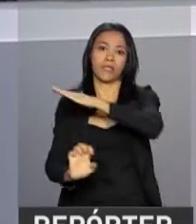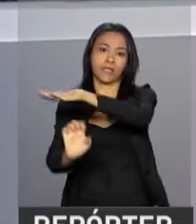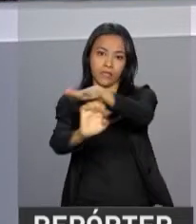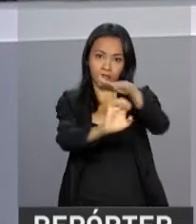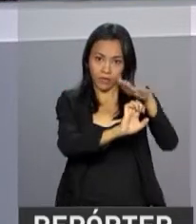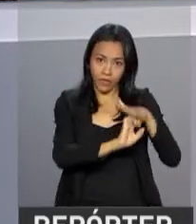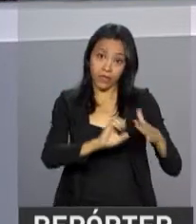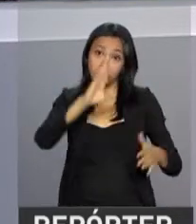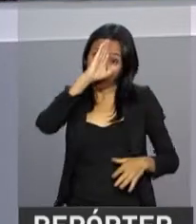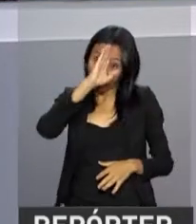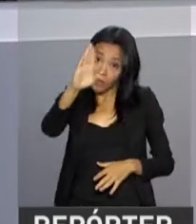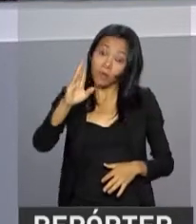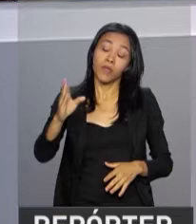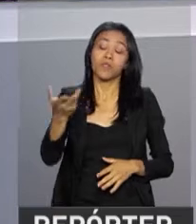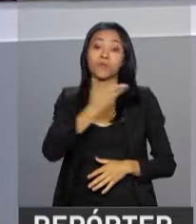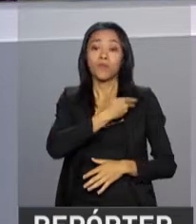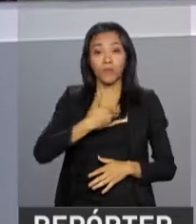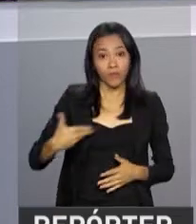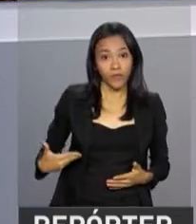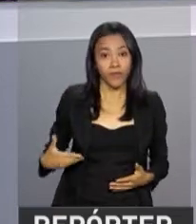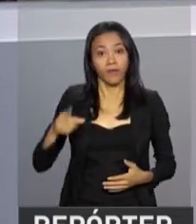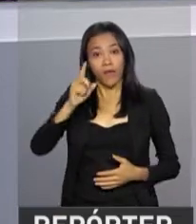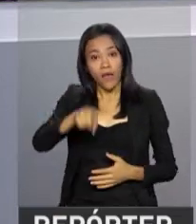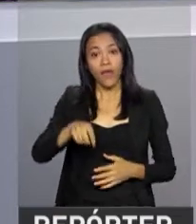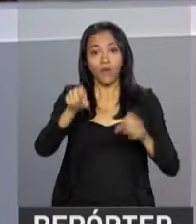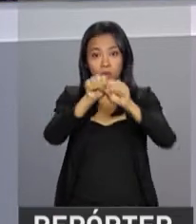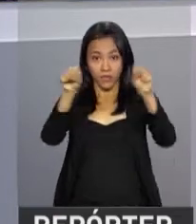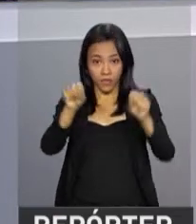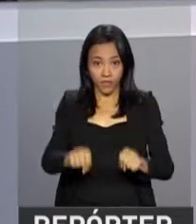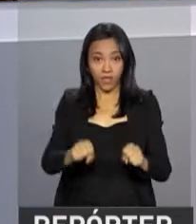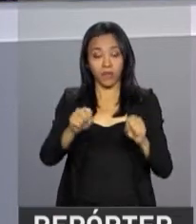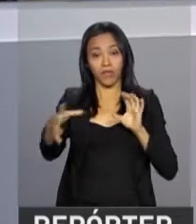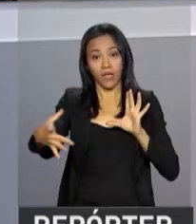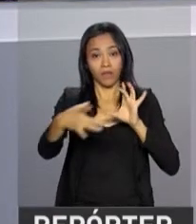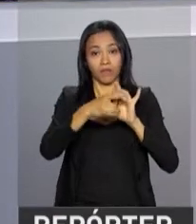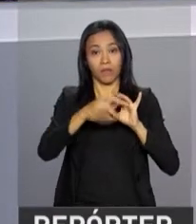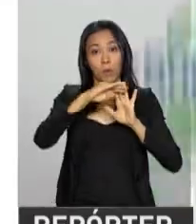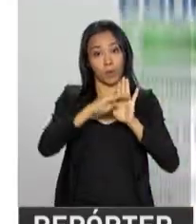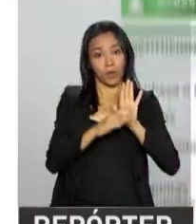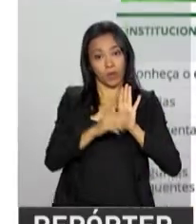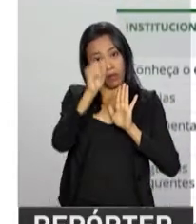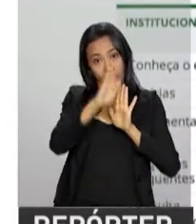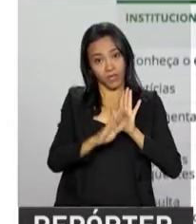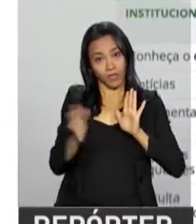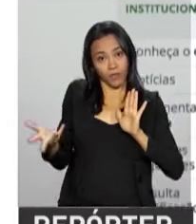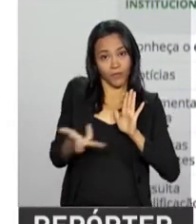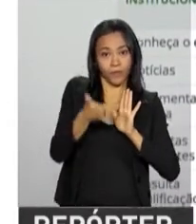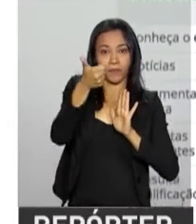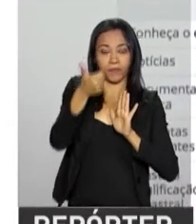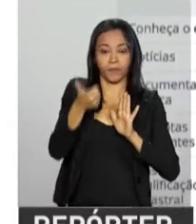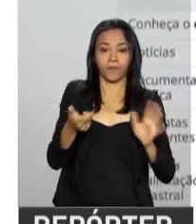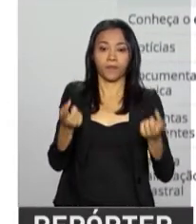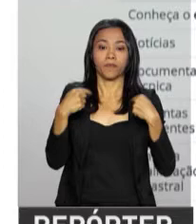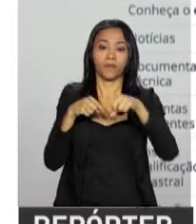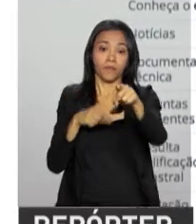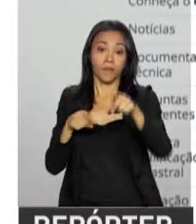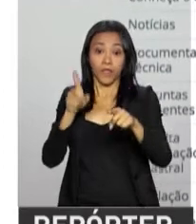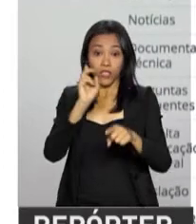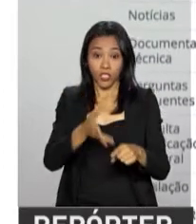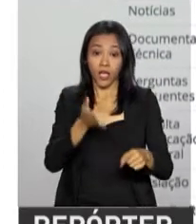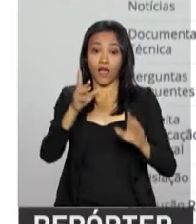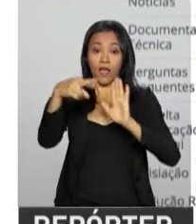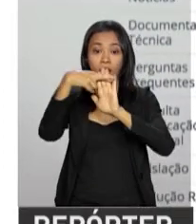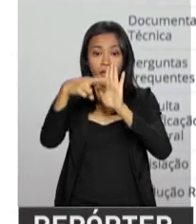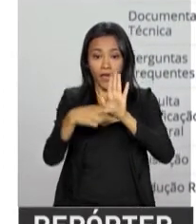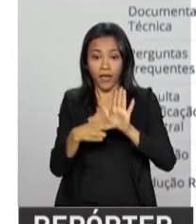para os órgãos públicos o sistema faz parte do programa brasil eficiente de forma padronizada e